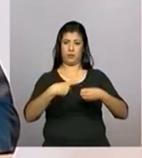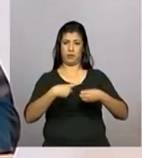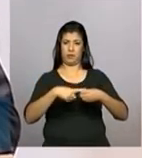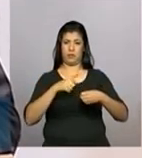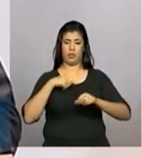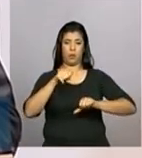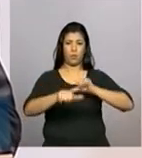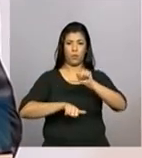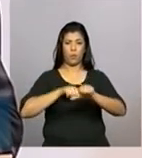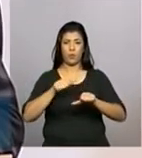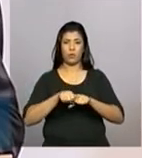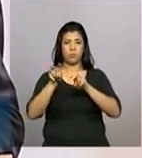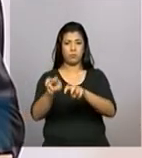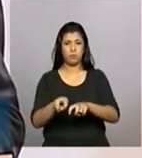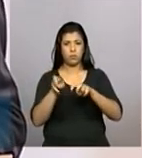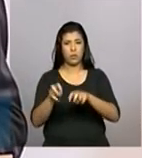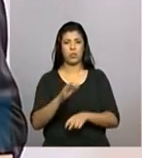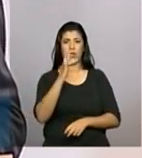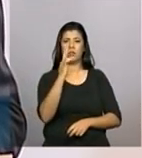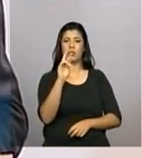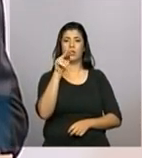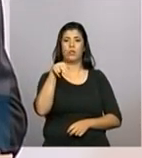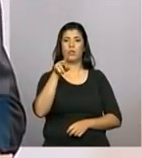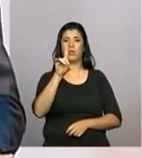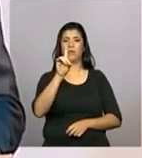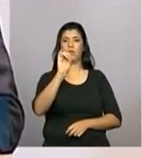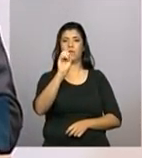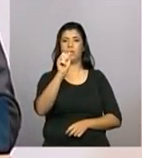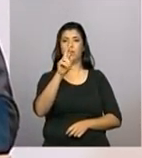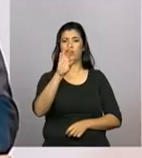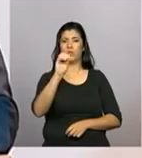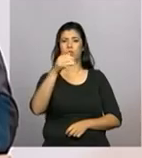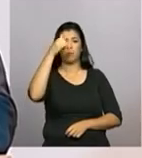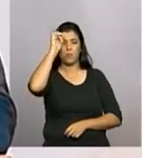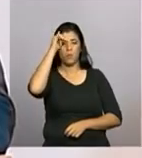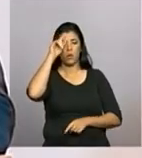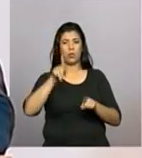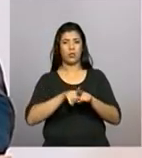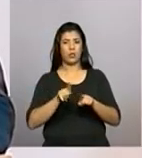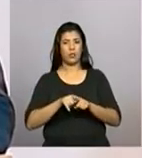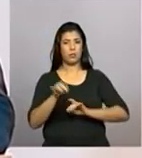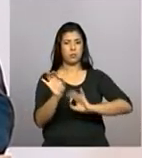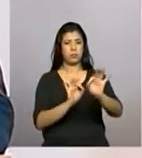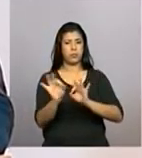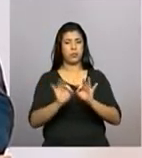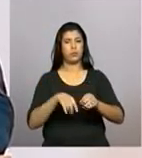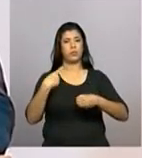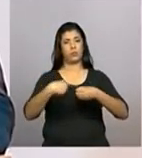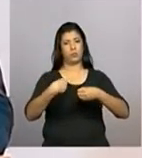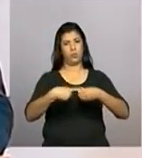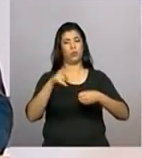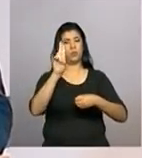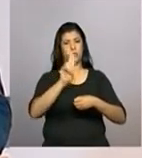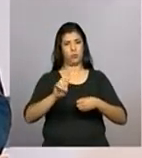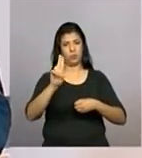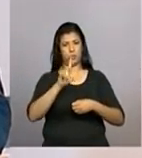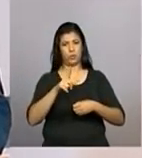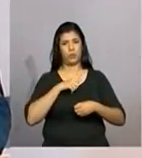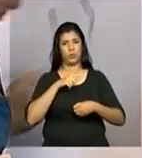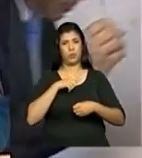apresenta através dos programas urbanos, a urbanização, o apoio também ao Ministério